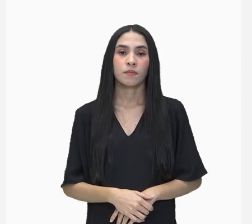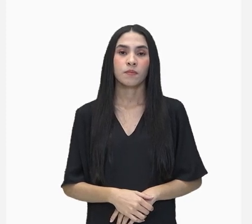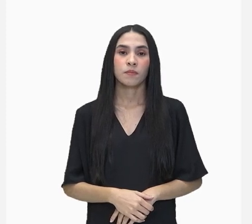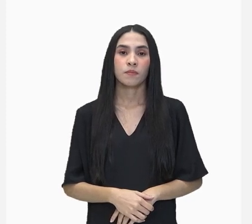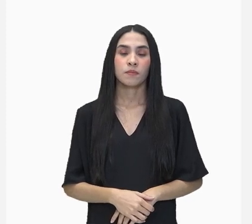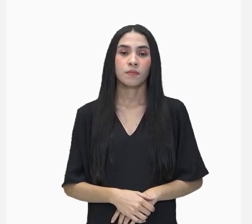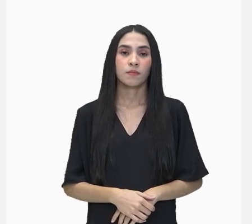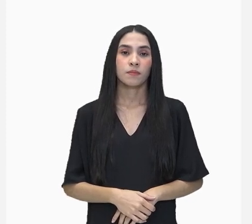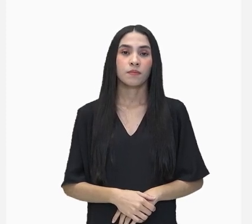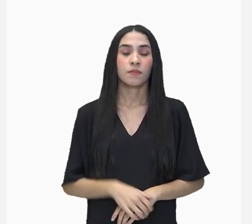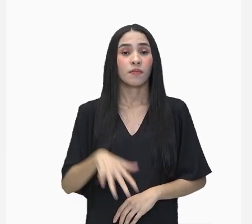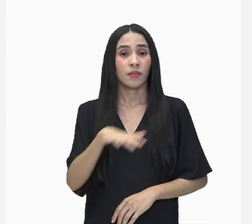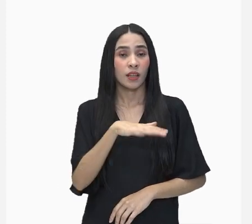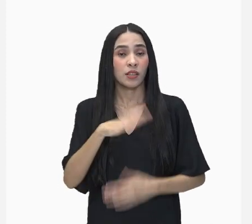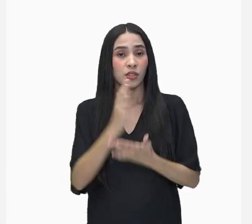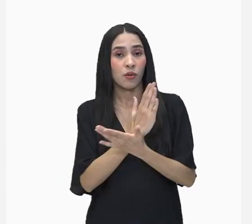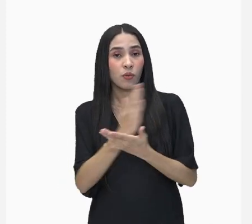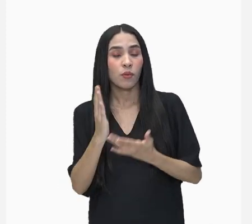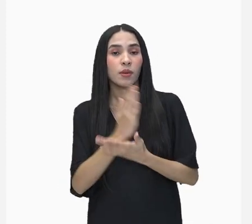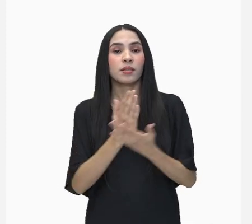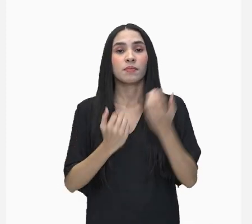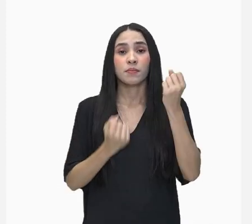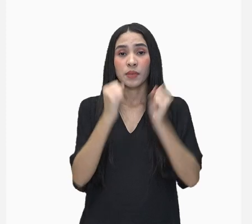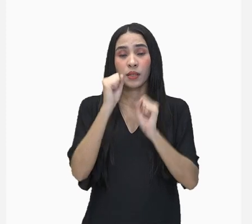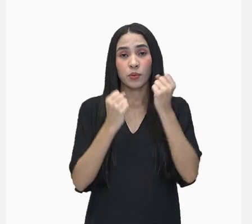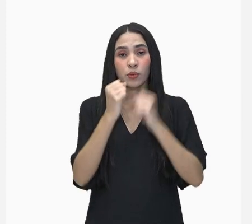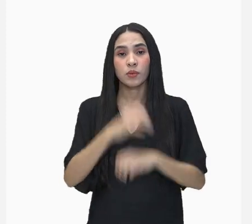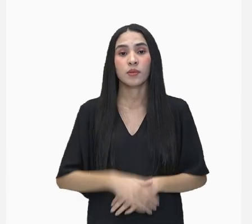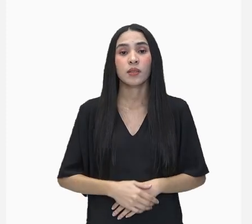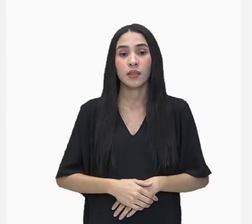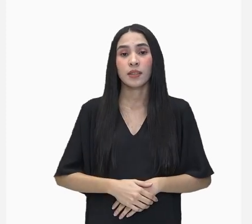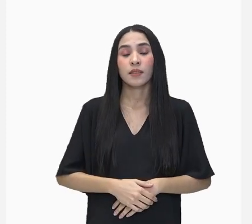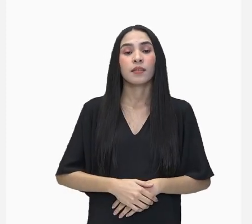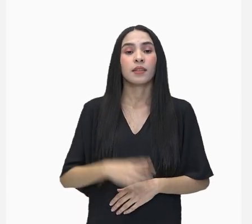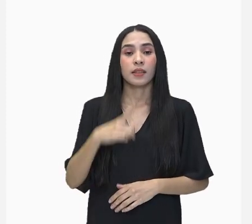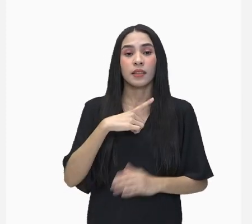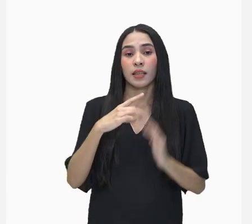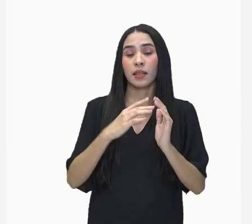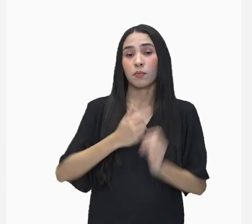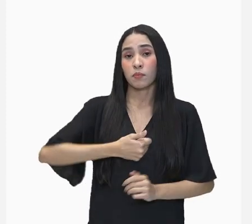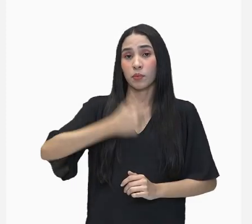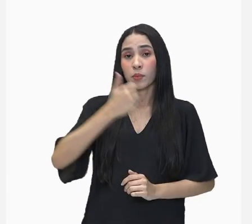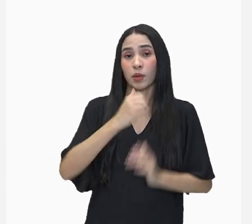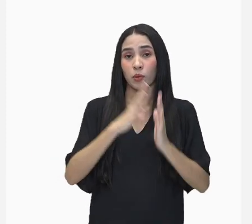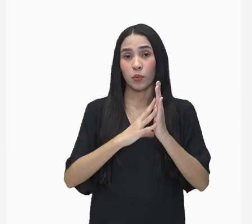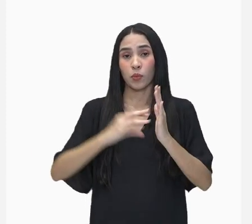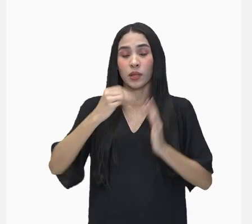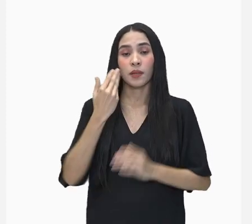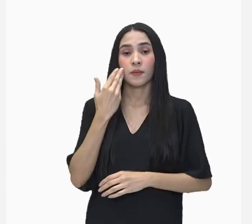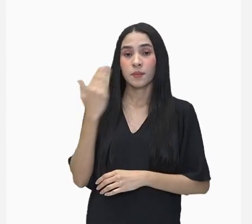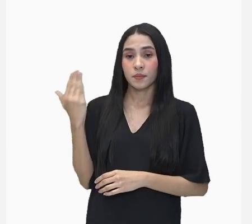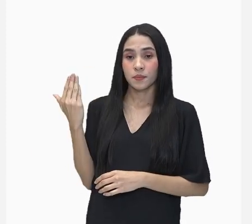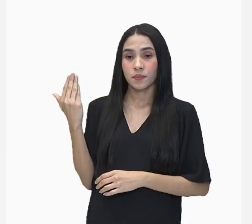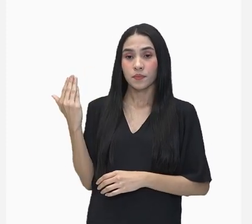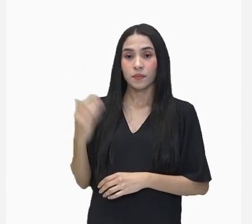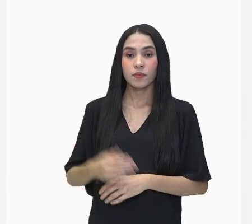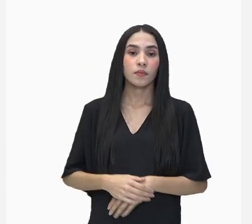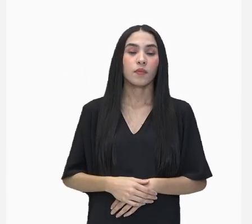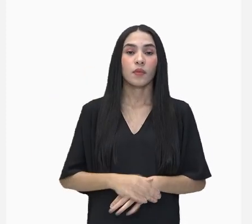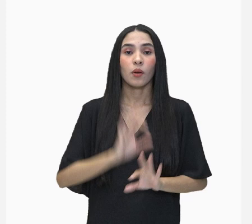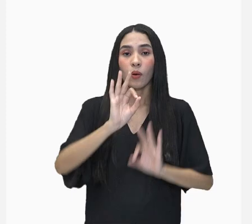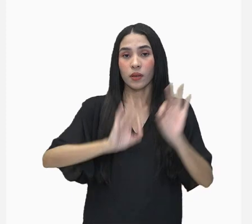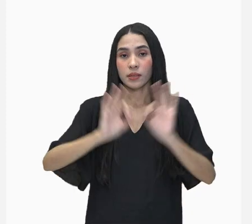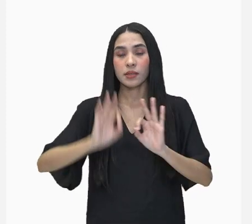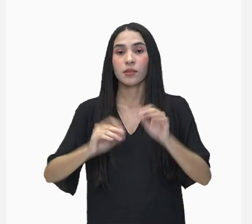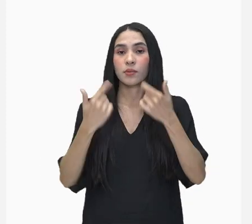na operação de algumas indústrias. Nós temos o modelo Taylorismo, que foi desenvolvido por Frederico Taylor, onde a divisão do trabalho e